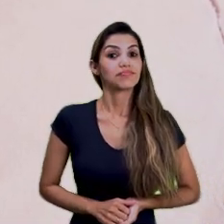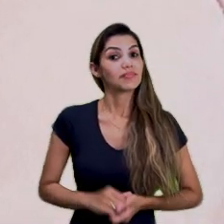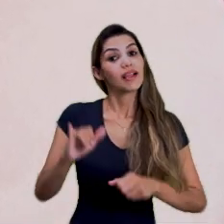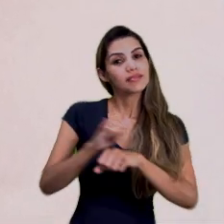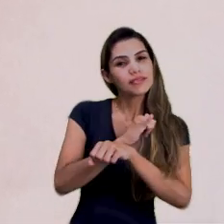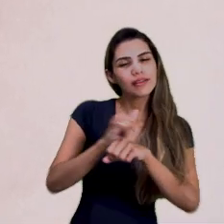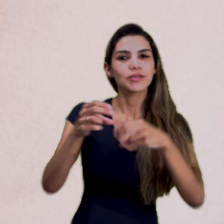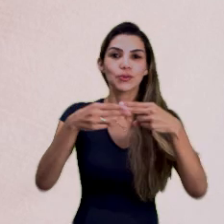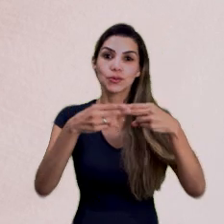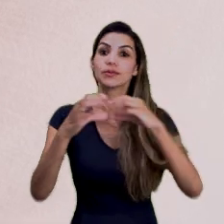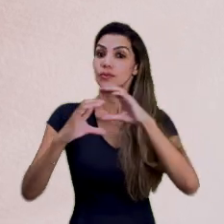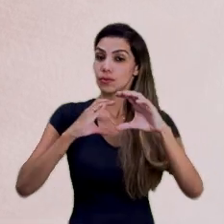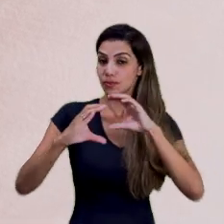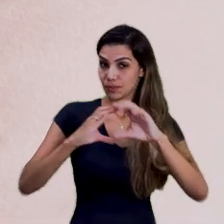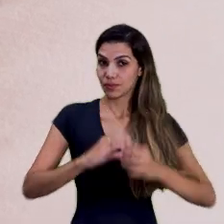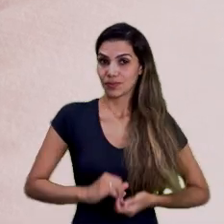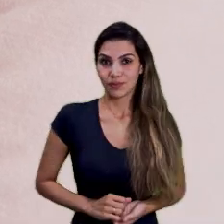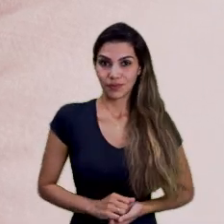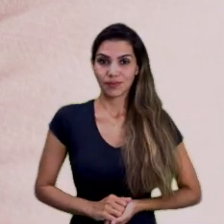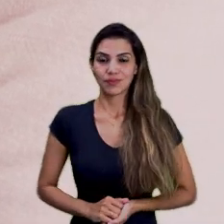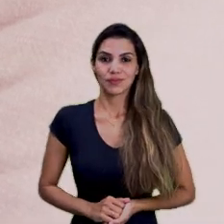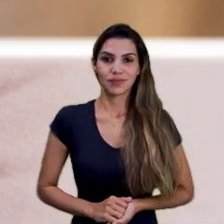Aos meios de comunicação.